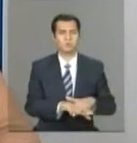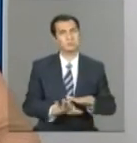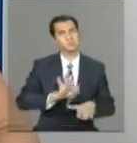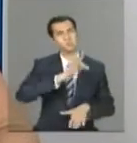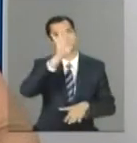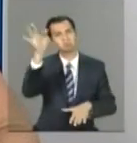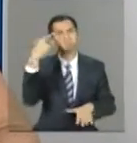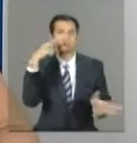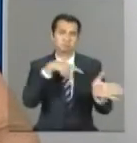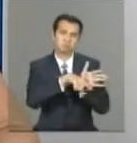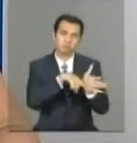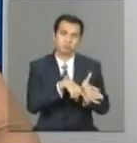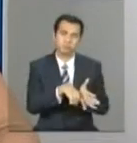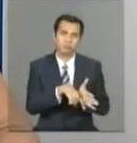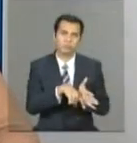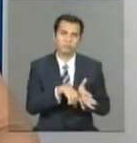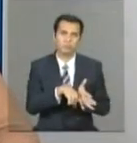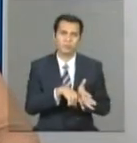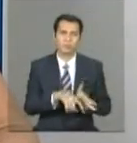eventuais consultas.